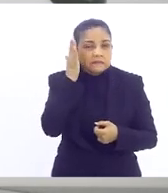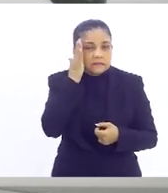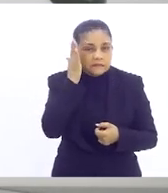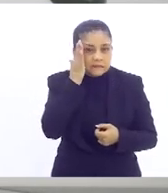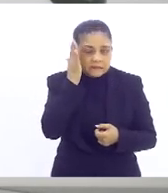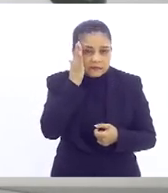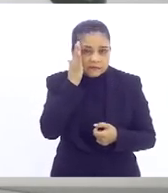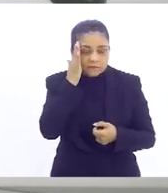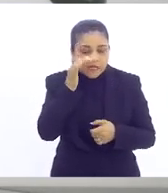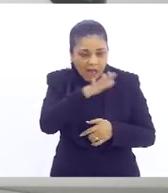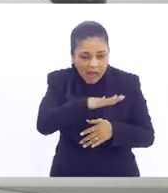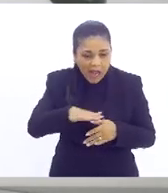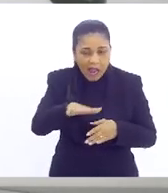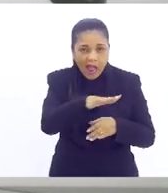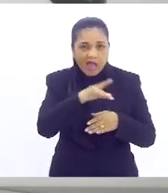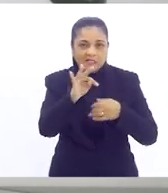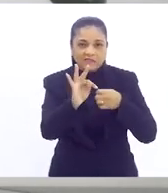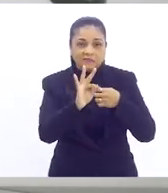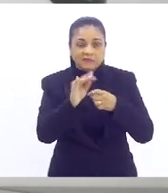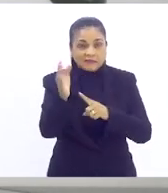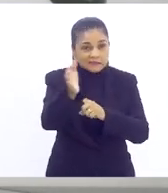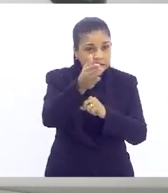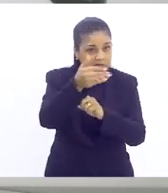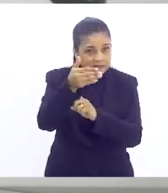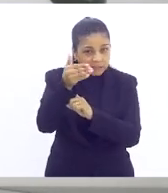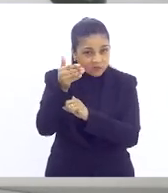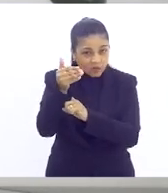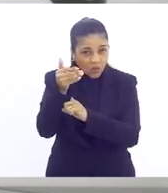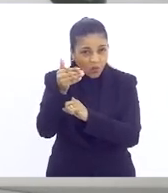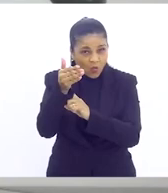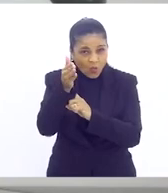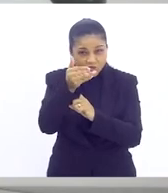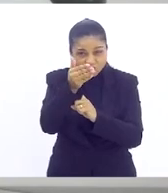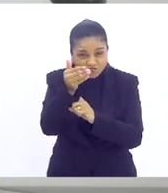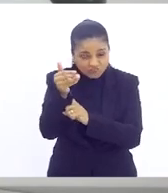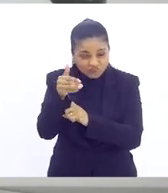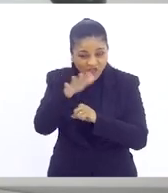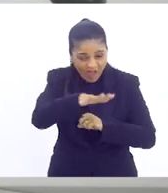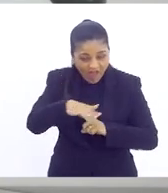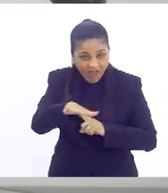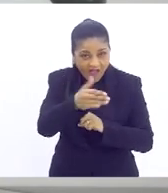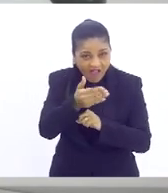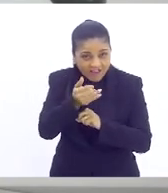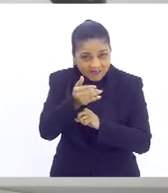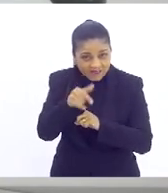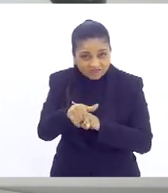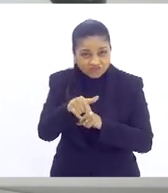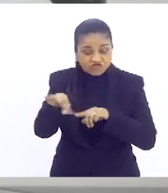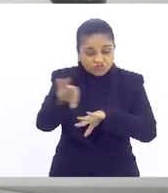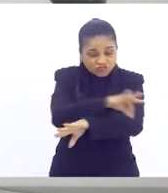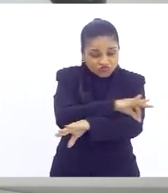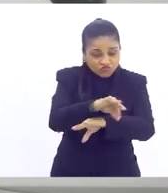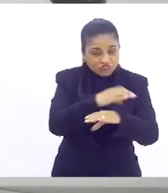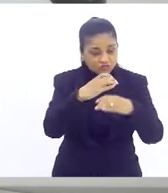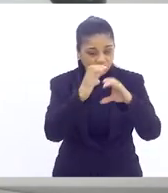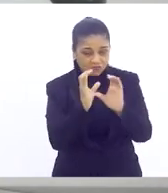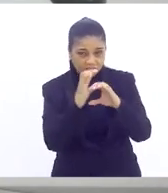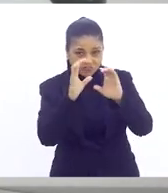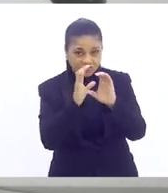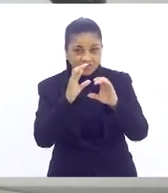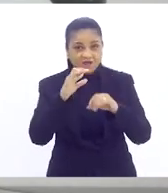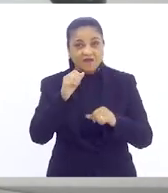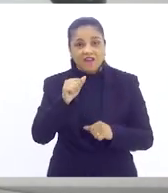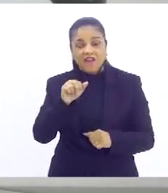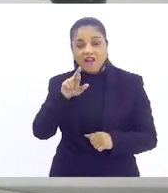a área tecnológica E aí área tecnológica a gente está falando de Engenheiros arquitetos